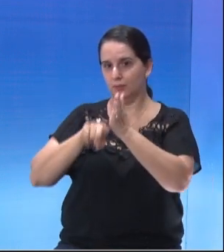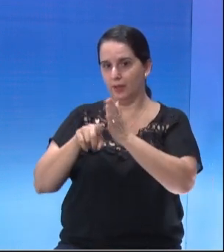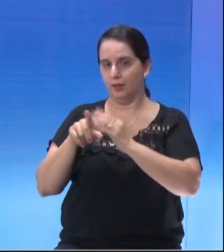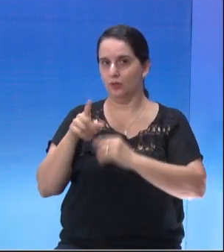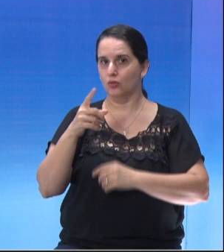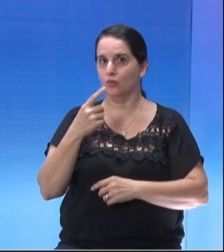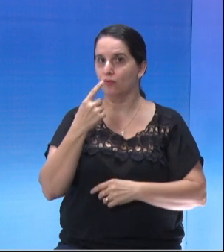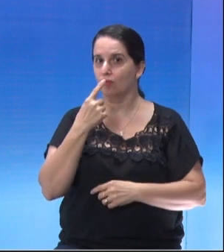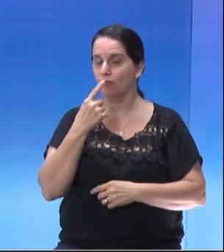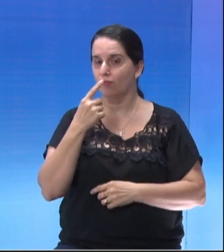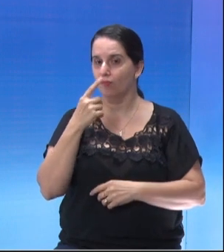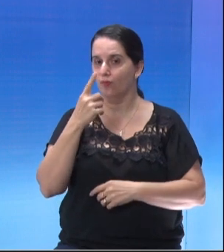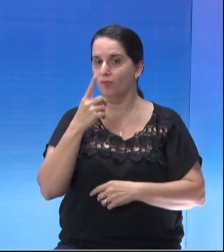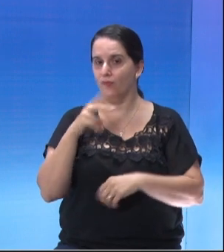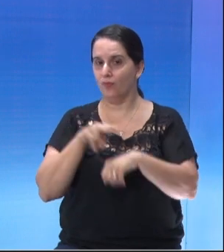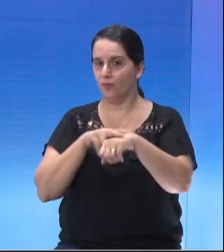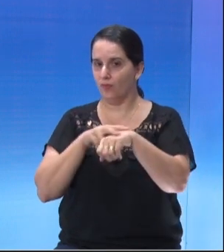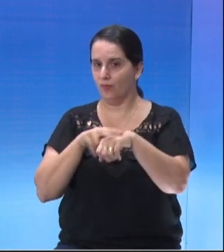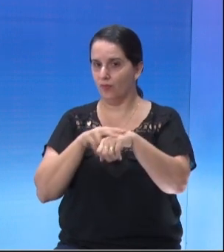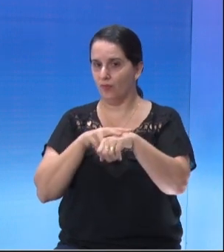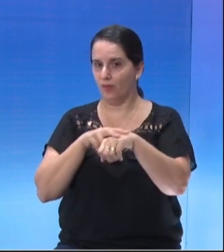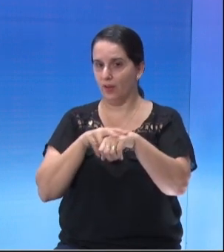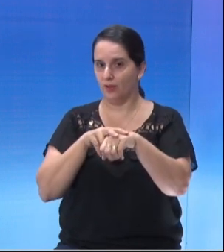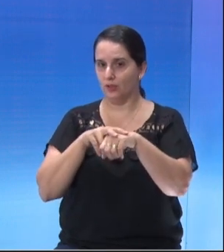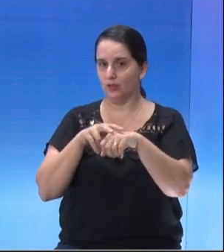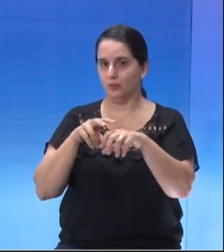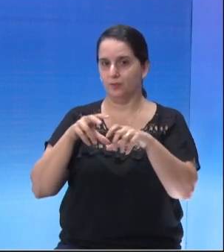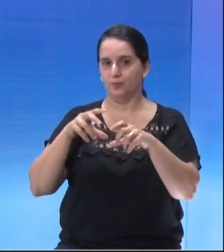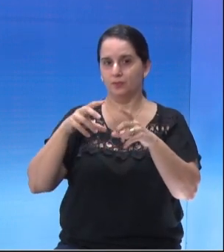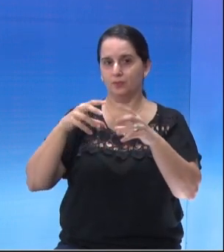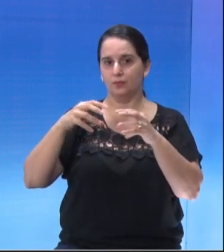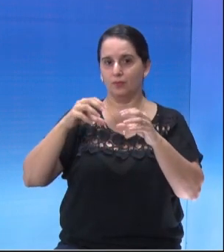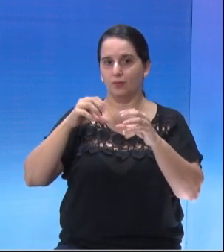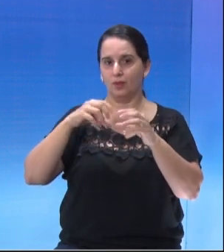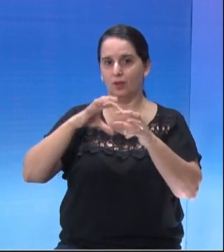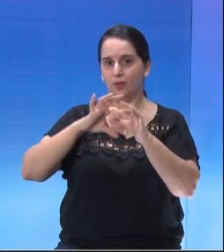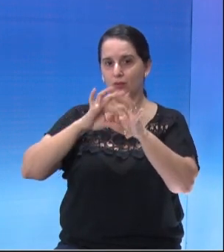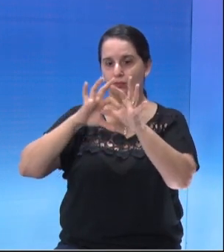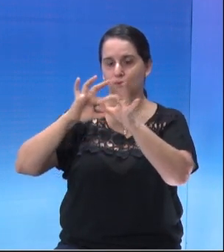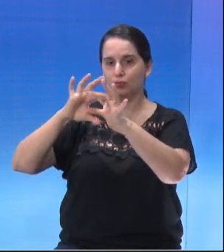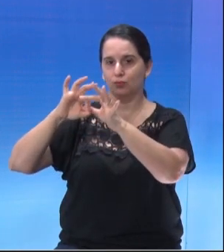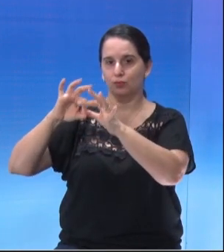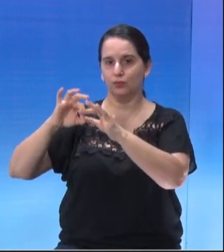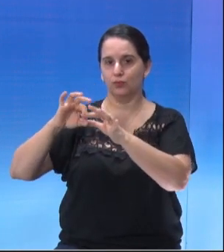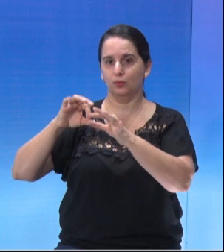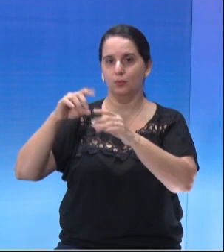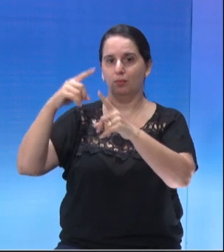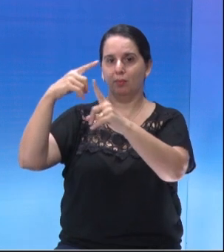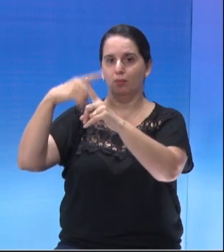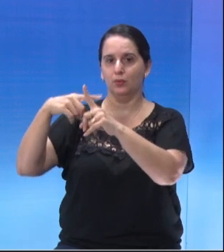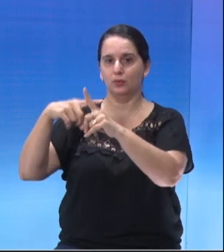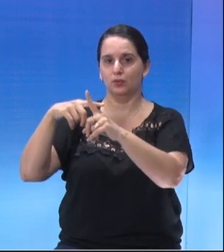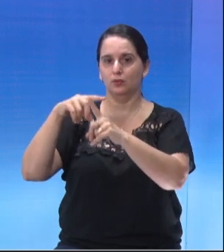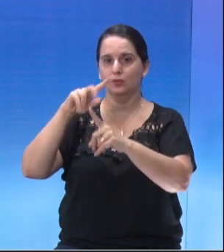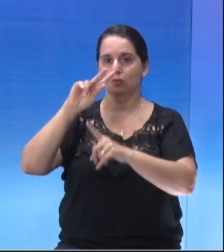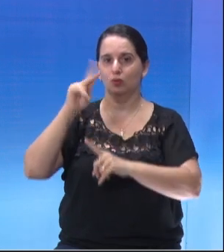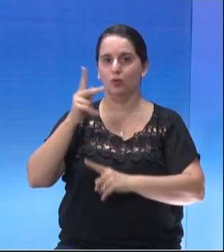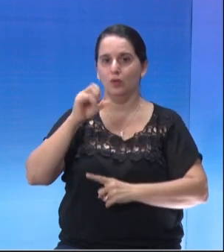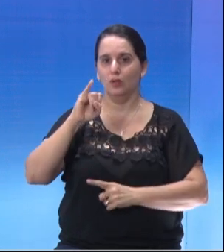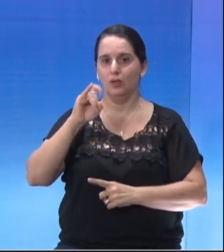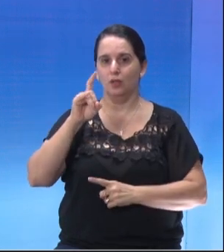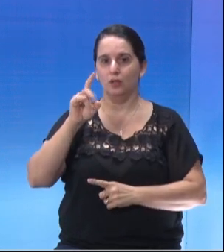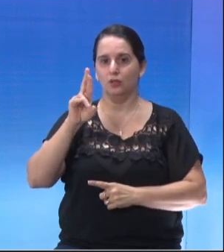essa carga negativa desse ânion vai interagir com essa carga positiva